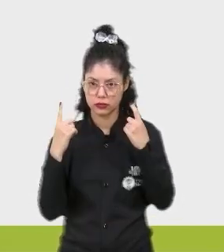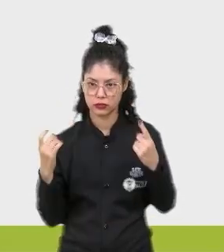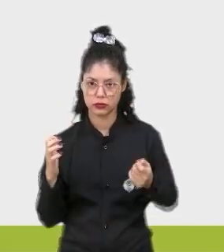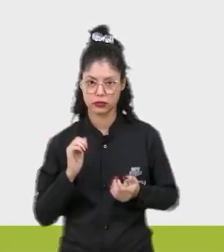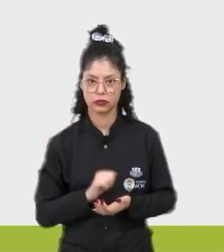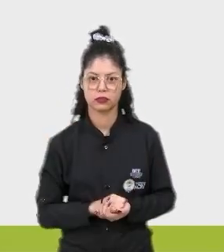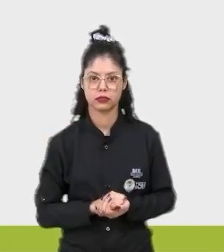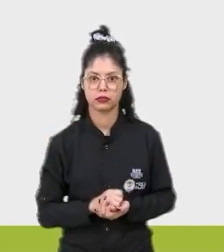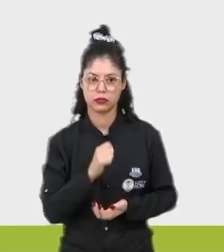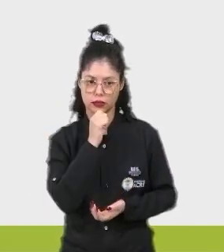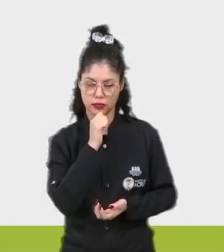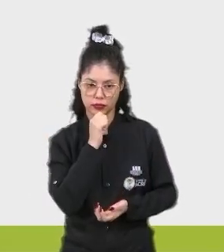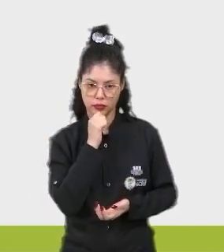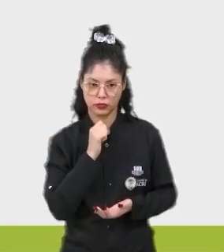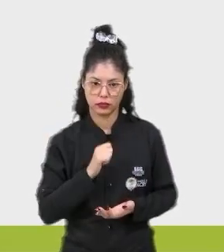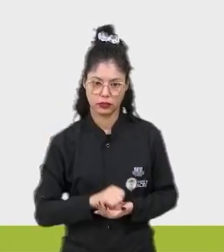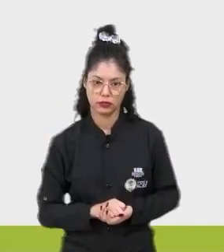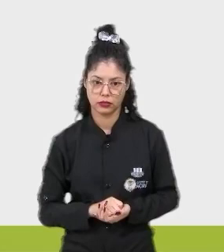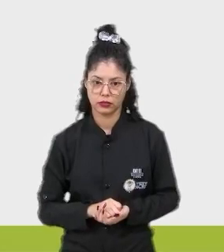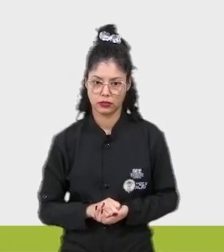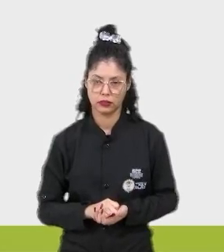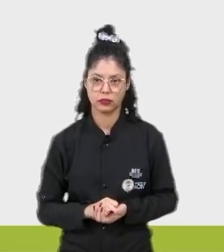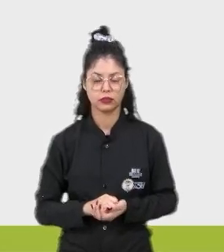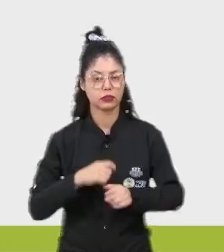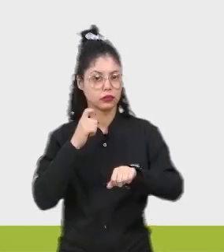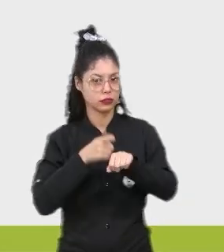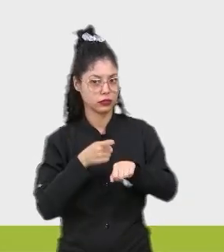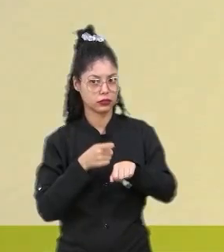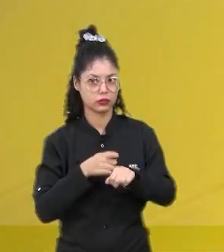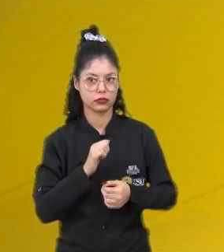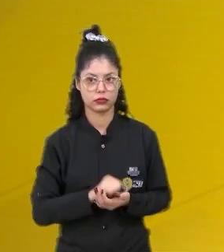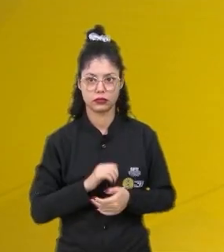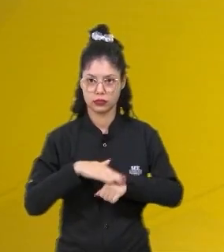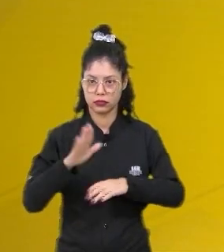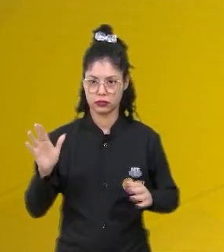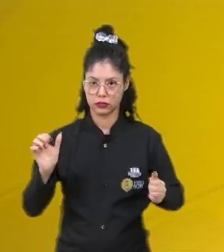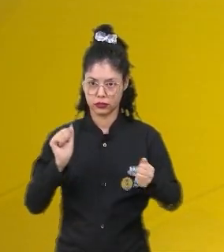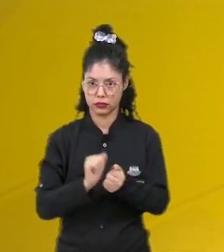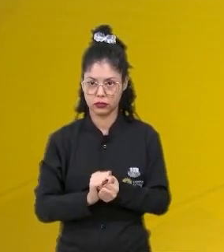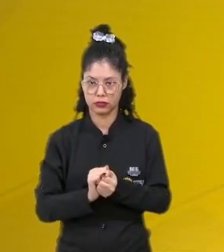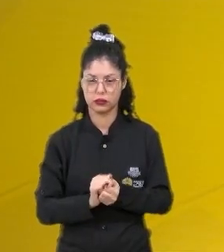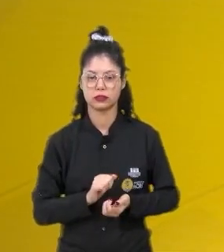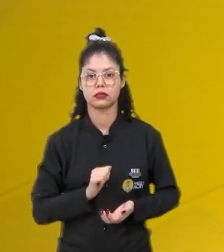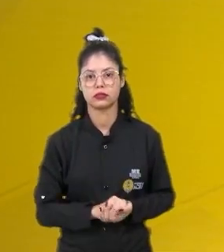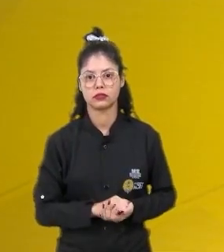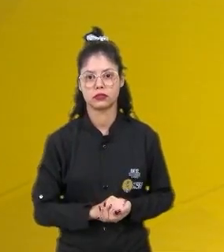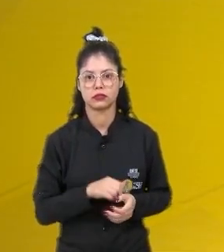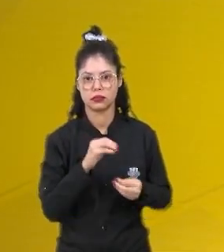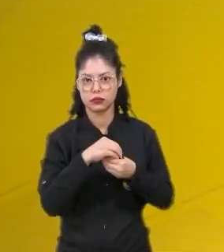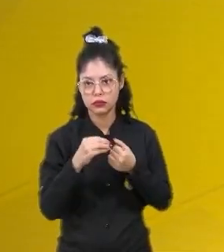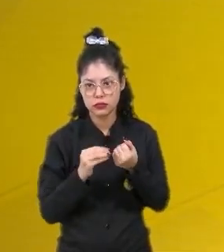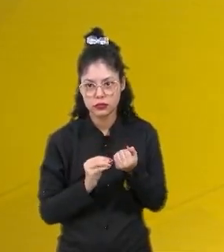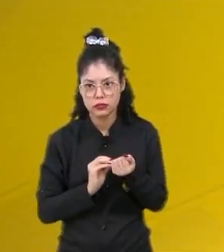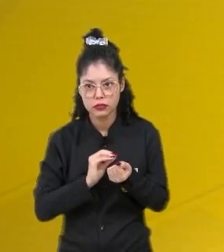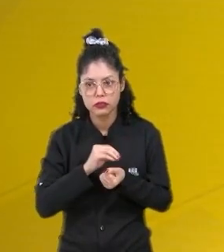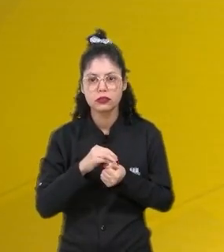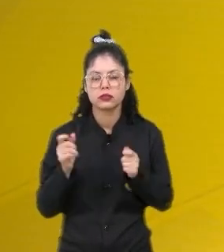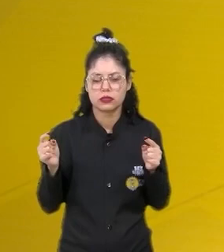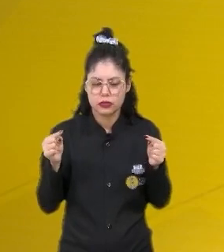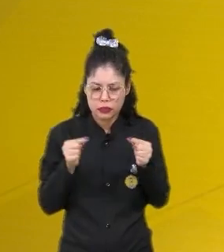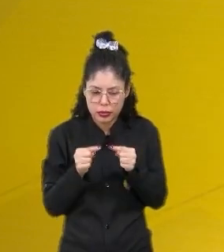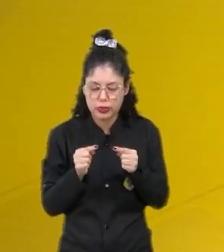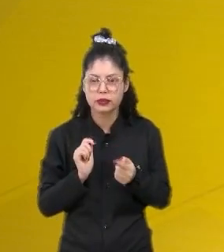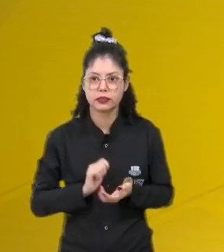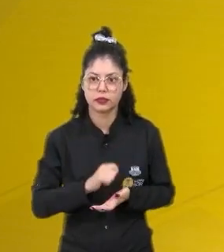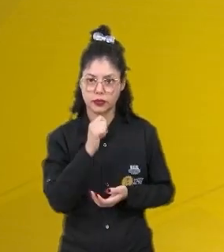de molécula para molécula. E nos sólidos, as moléculas elas são mais juntas, né? As moléculas elas são mais juntinhas, mais